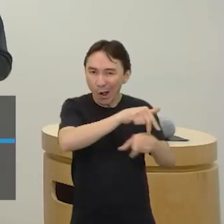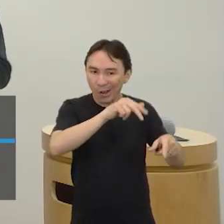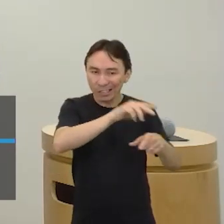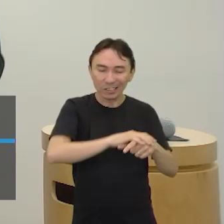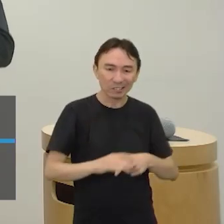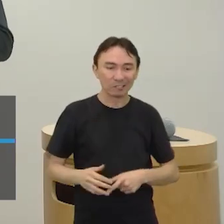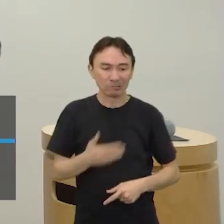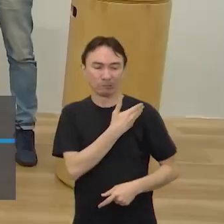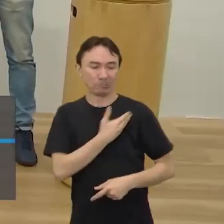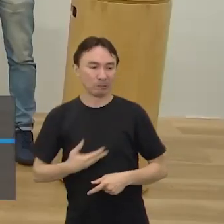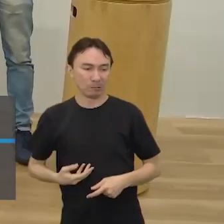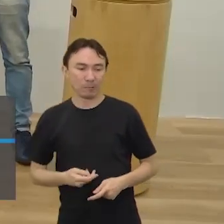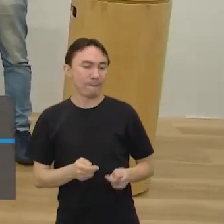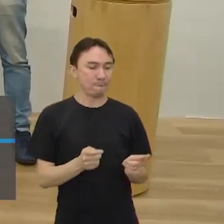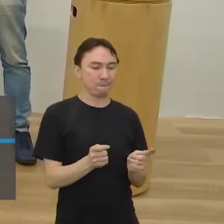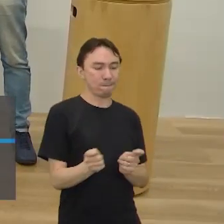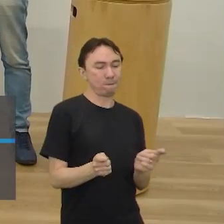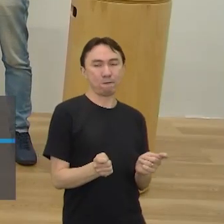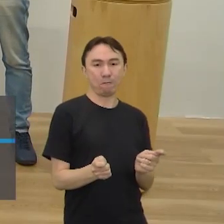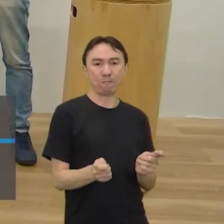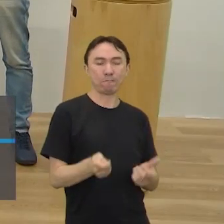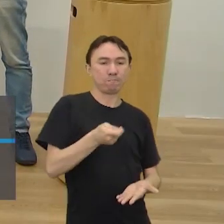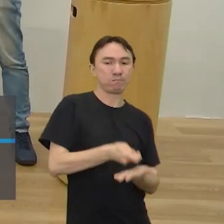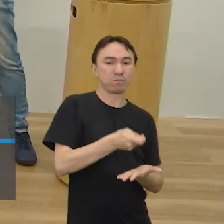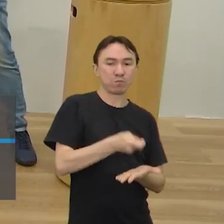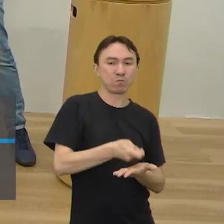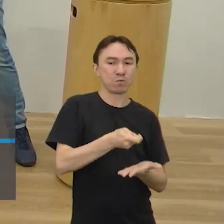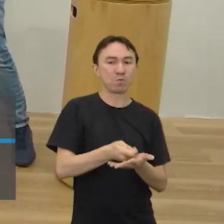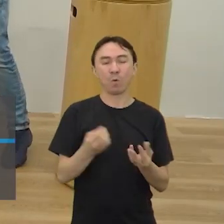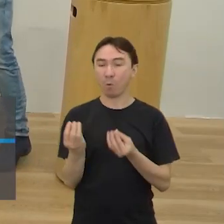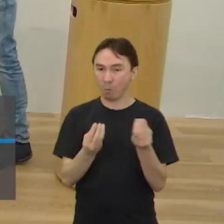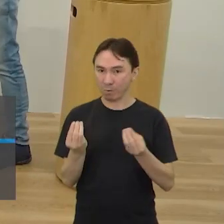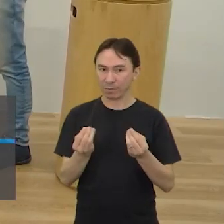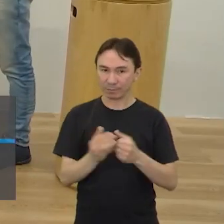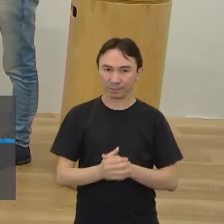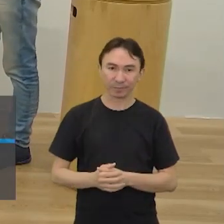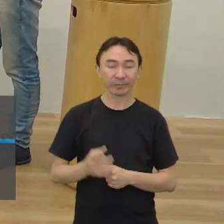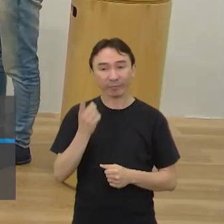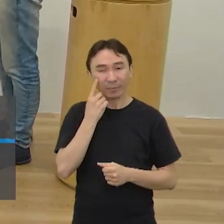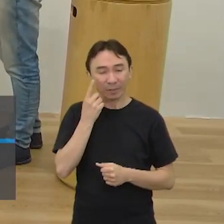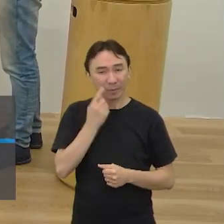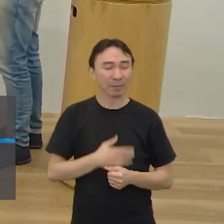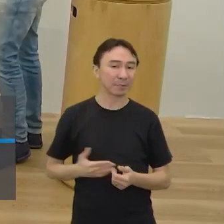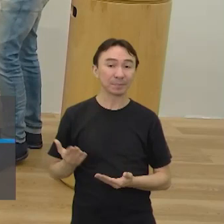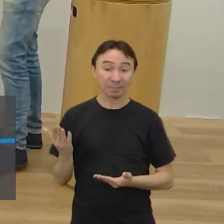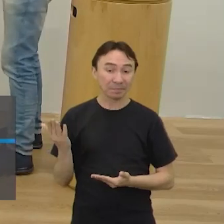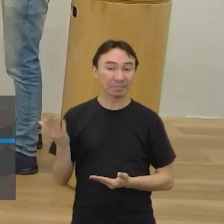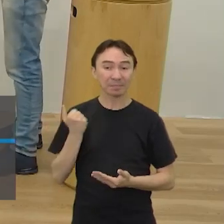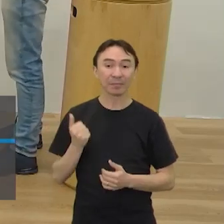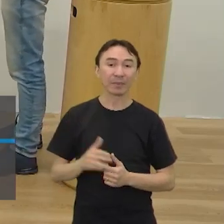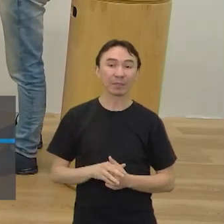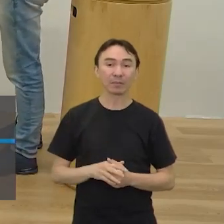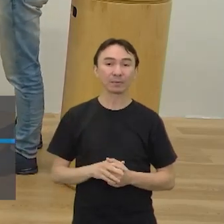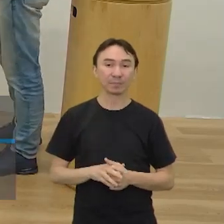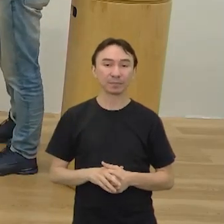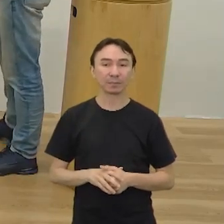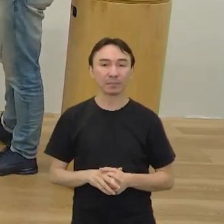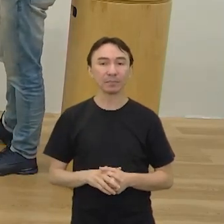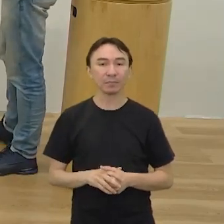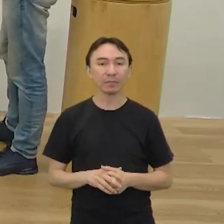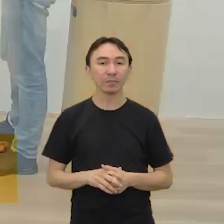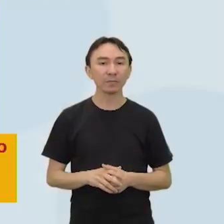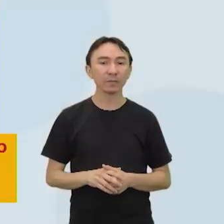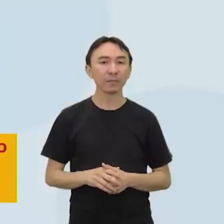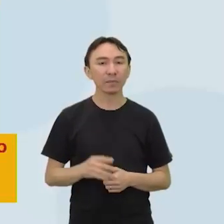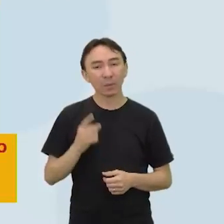minha copiloto, com a professora Maria Fernanda. Vamos lá, Mafê, olha lá. Vamos começar